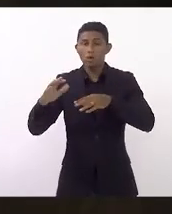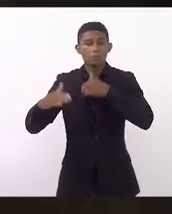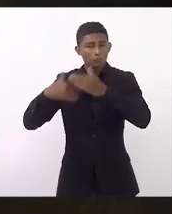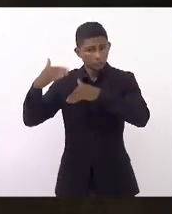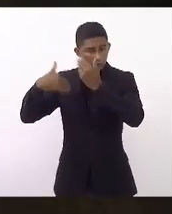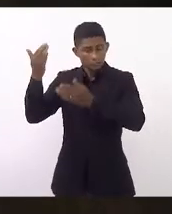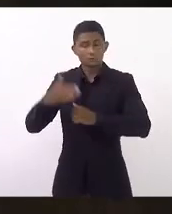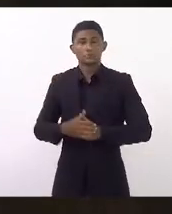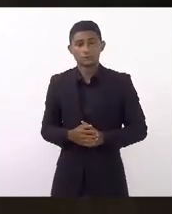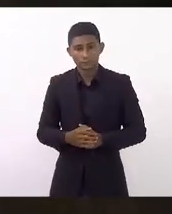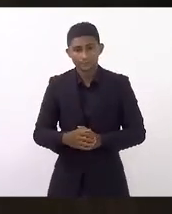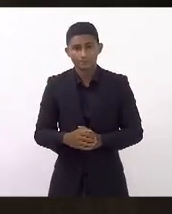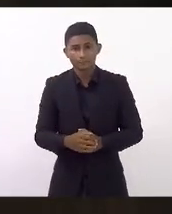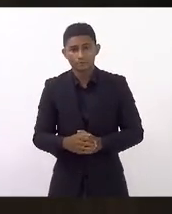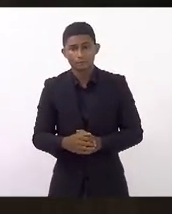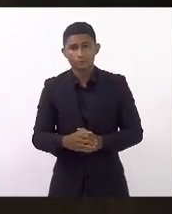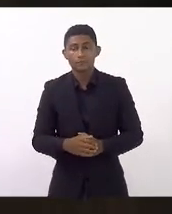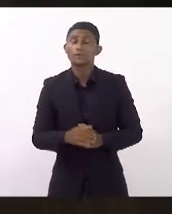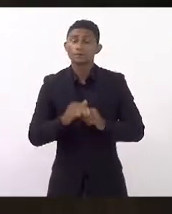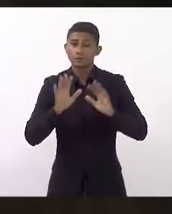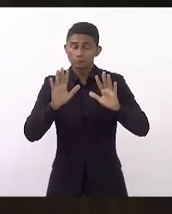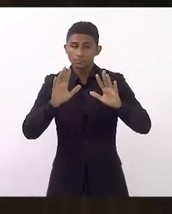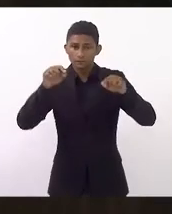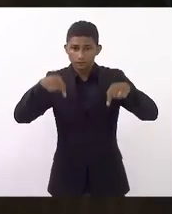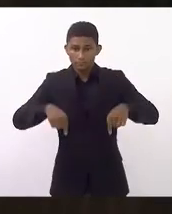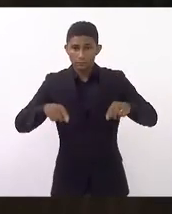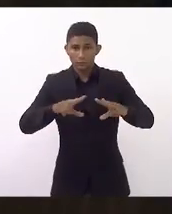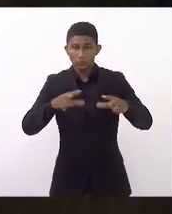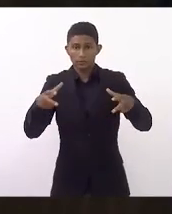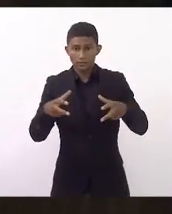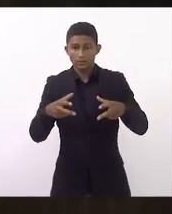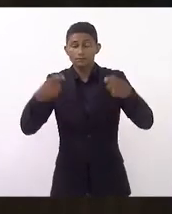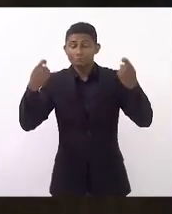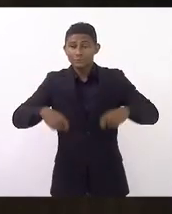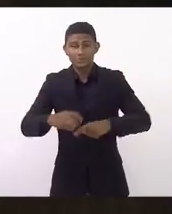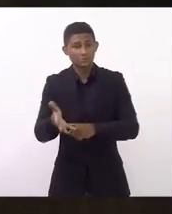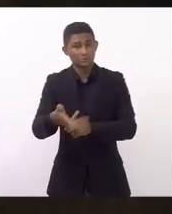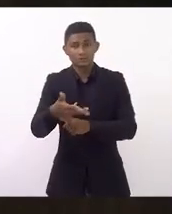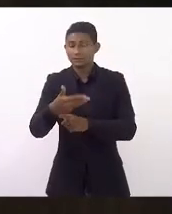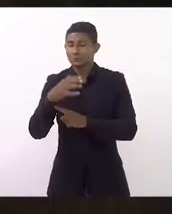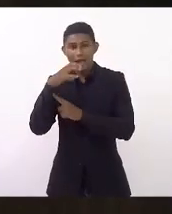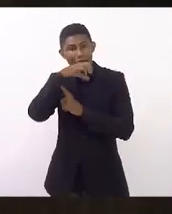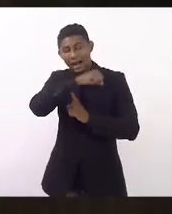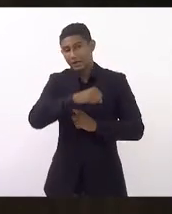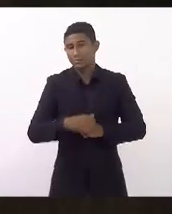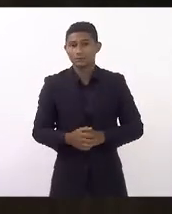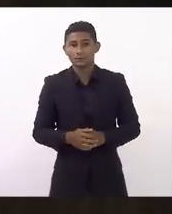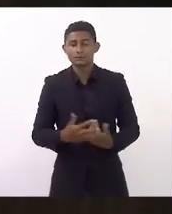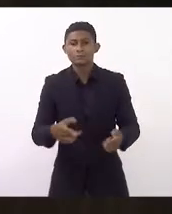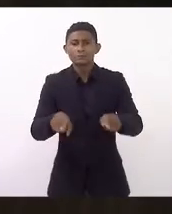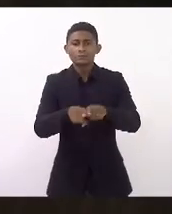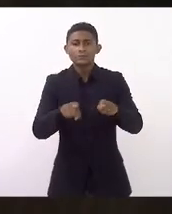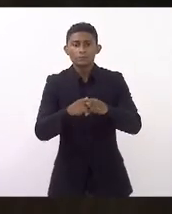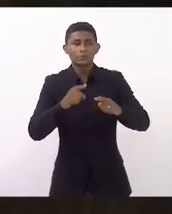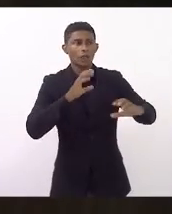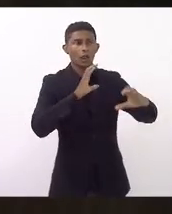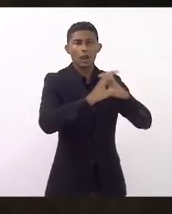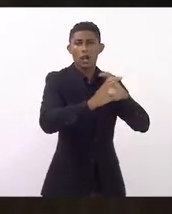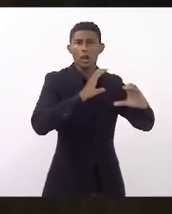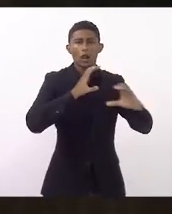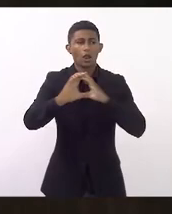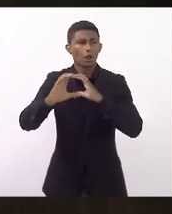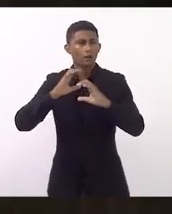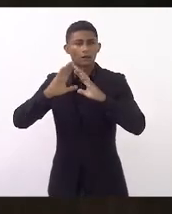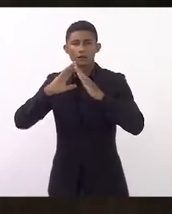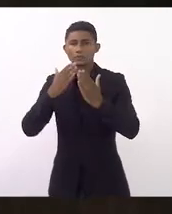pertinentes, mas que a gente consiga, com essa comissão, ter a severidade necessária e uma melhor comunicação com todas